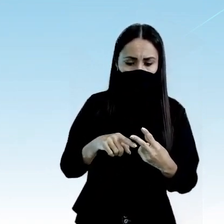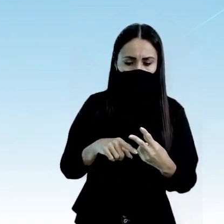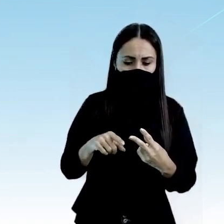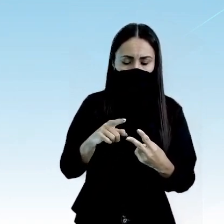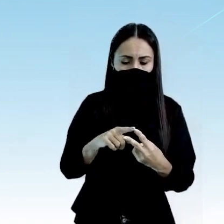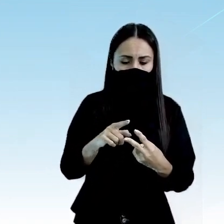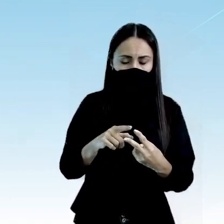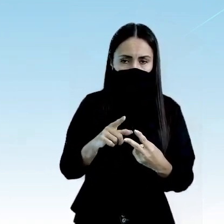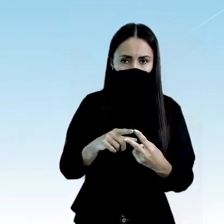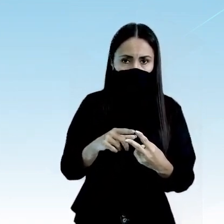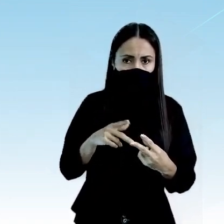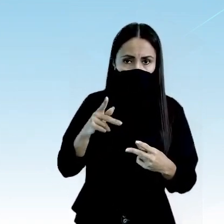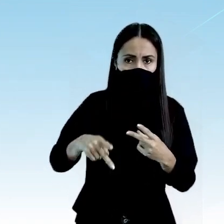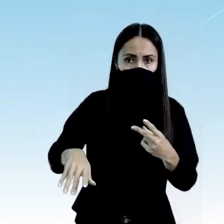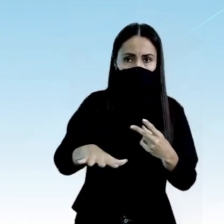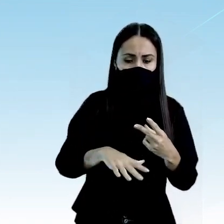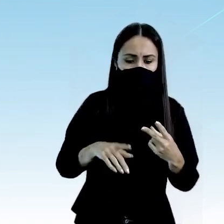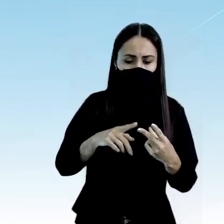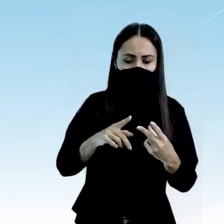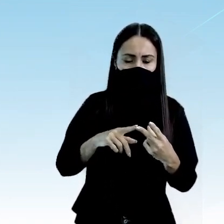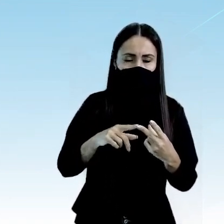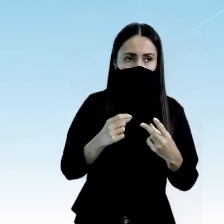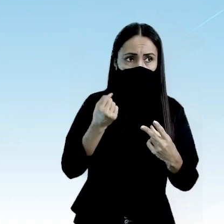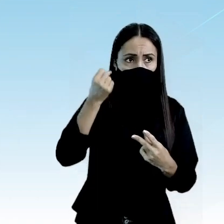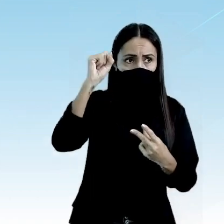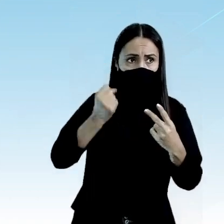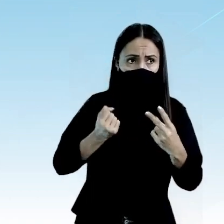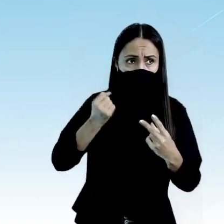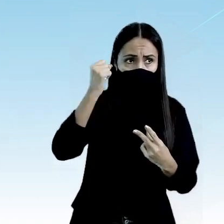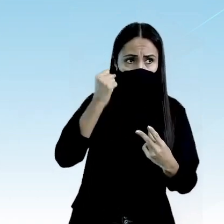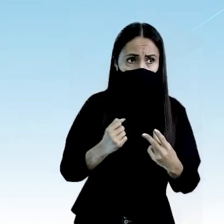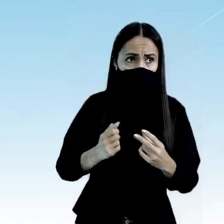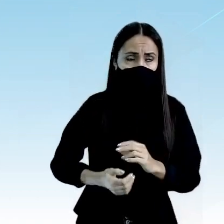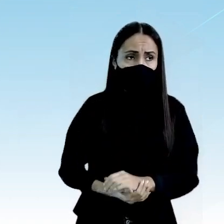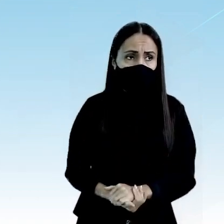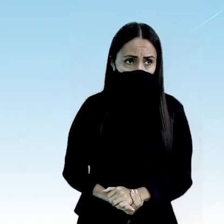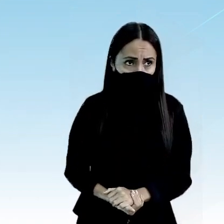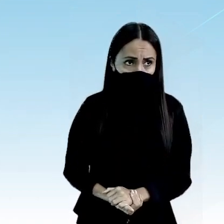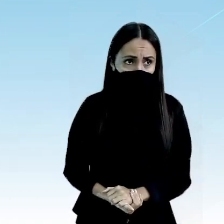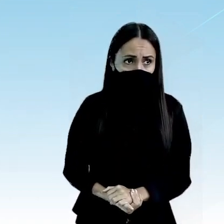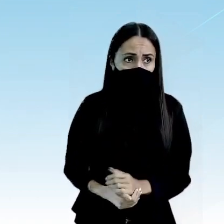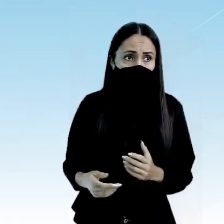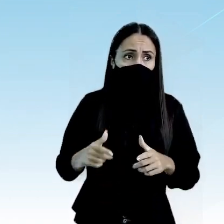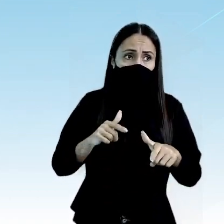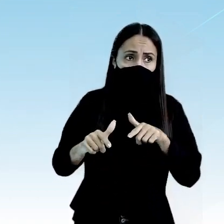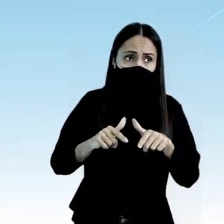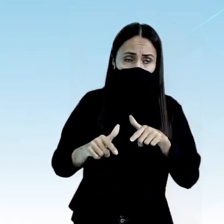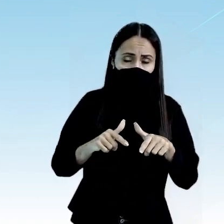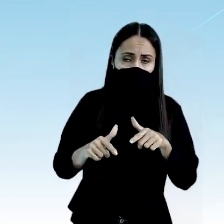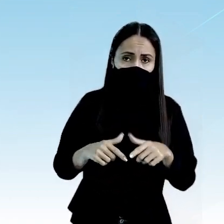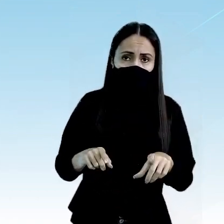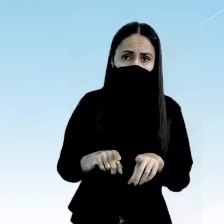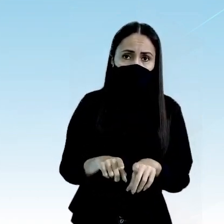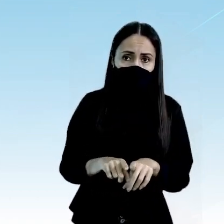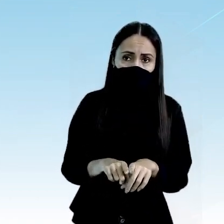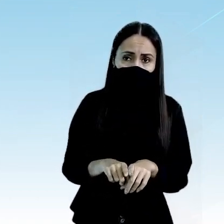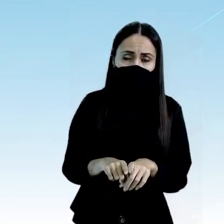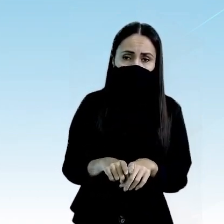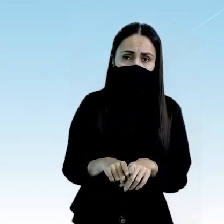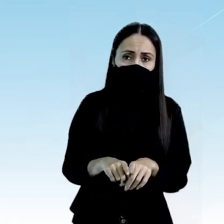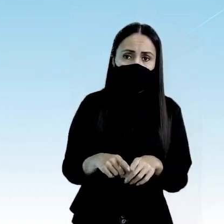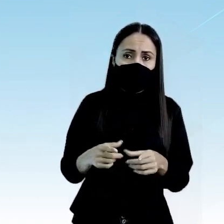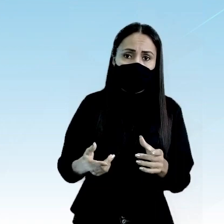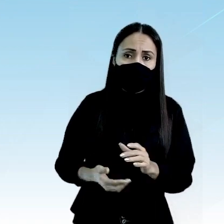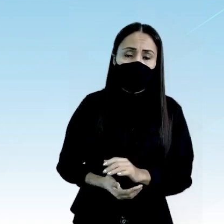das fábricas e das máquinas, e o operariado, que trocava a sua força, né,